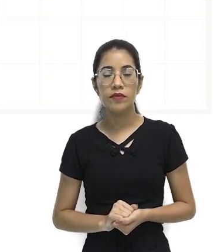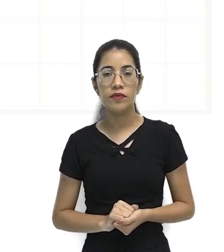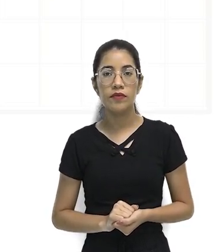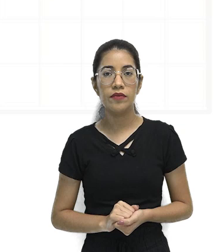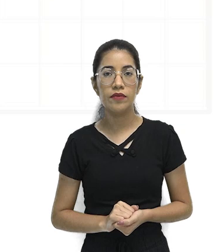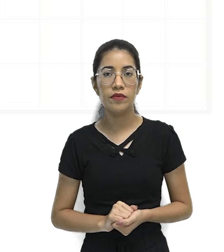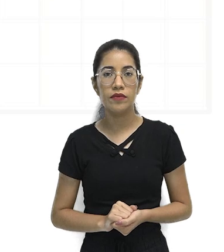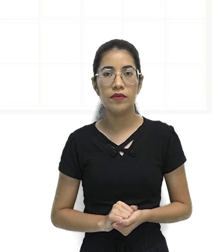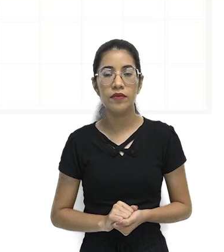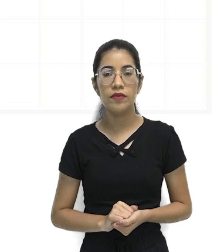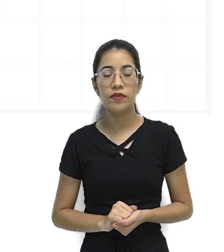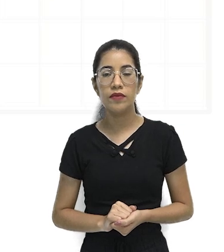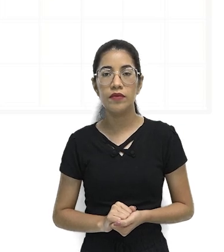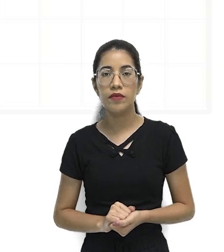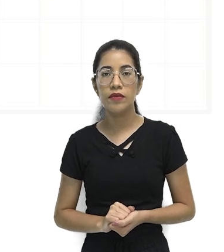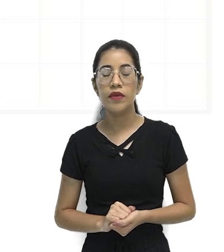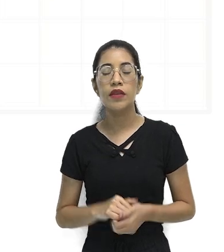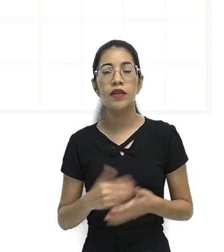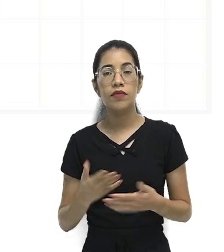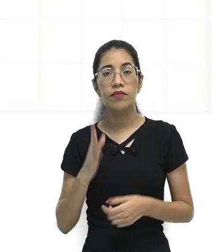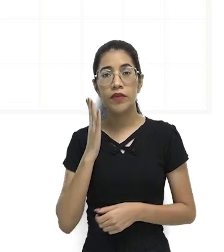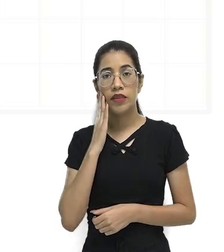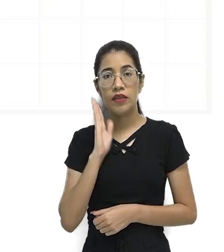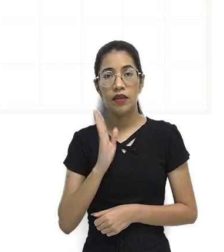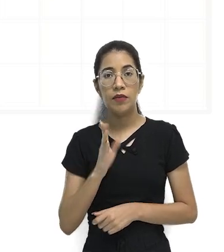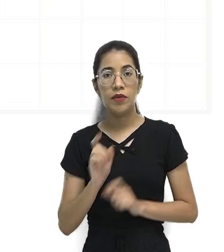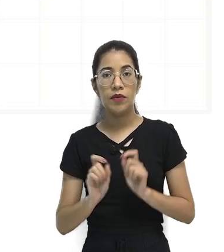5, que é igual a 15. Então, eu já sei